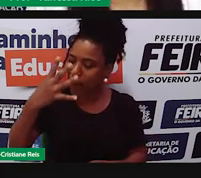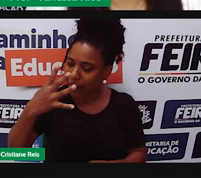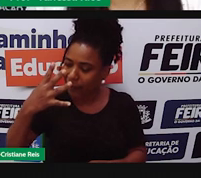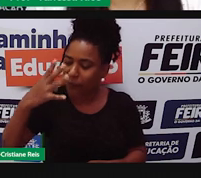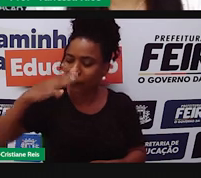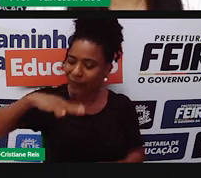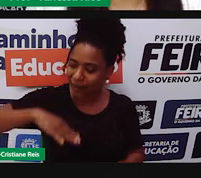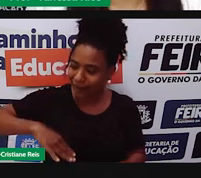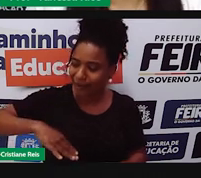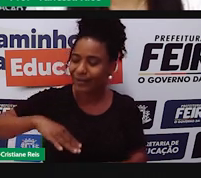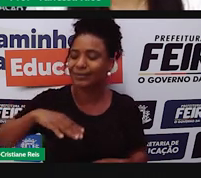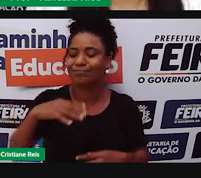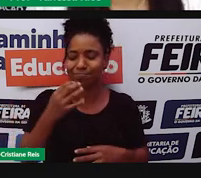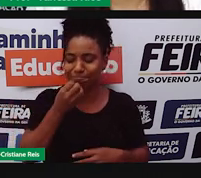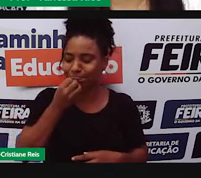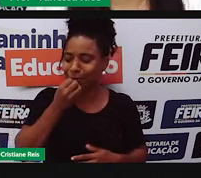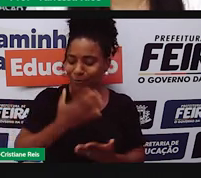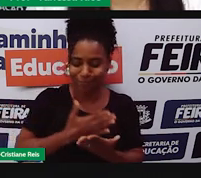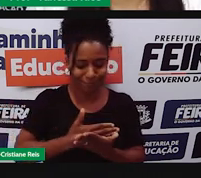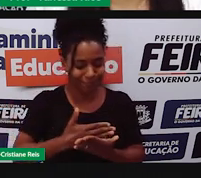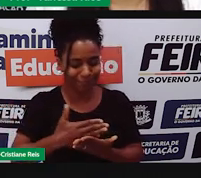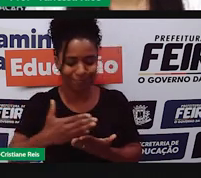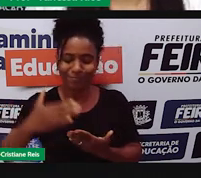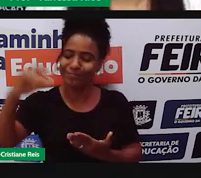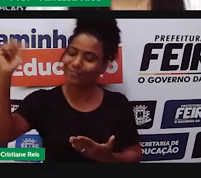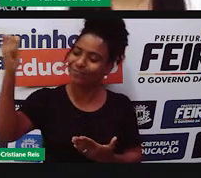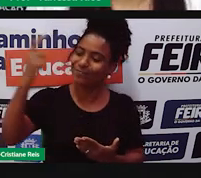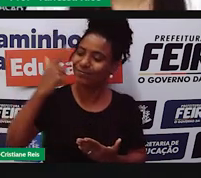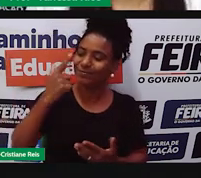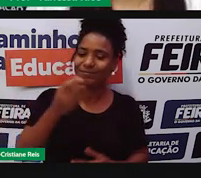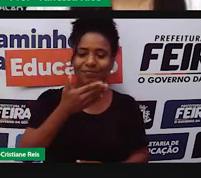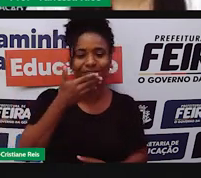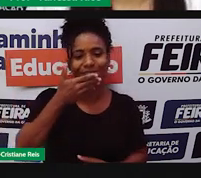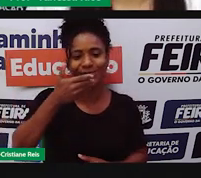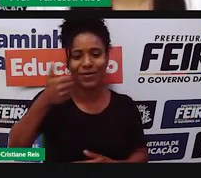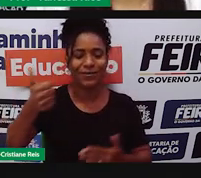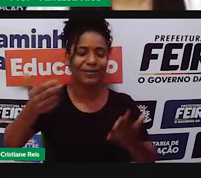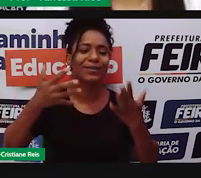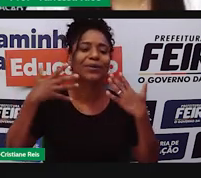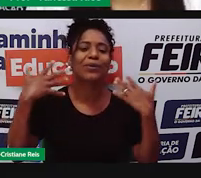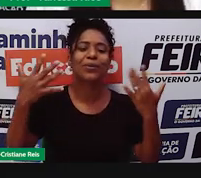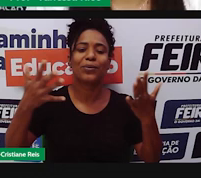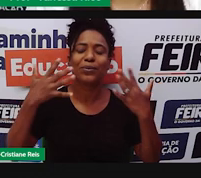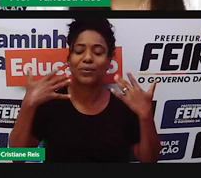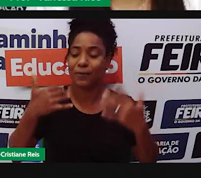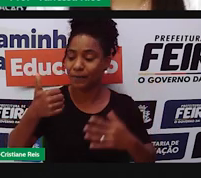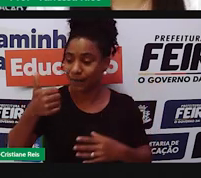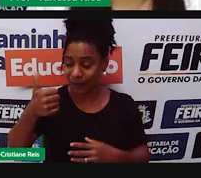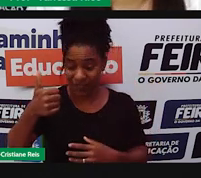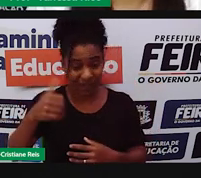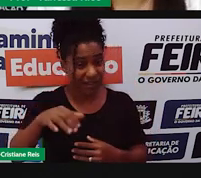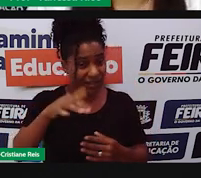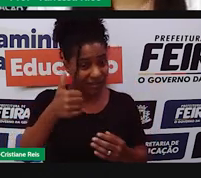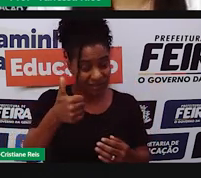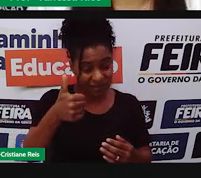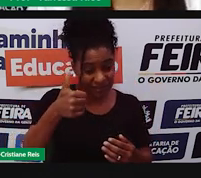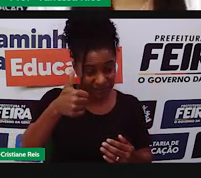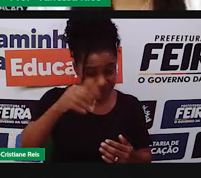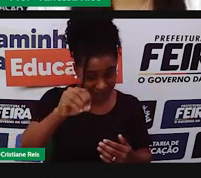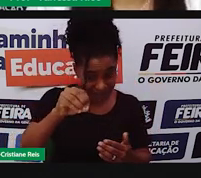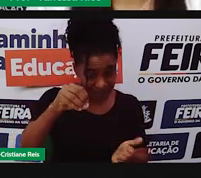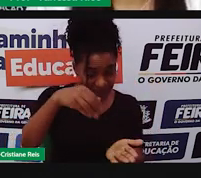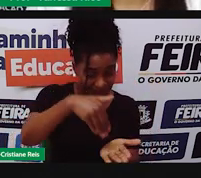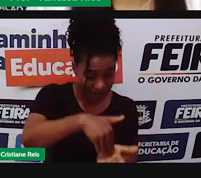das 4 horas da tarde, depois das 16 horas. No período aí entre 10 até as 16, a incidência dos